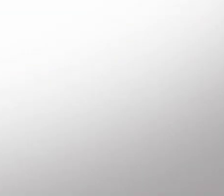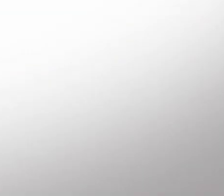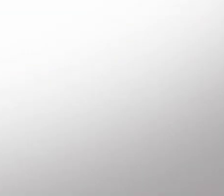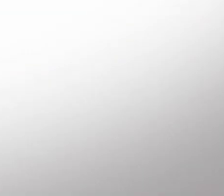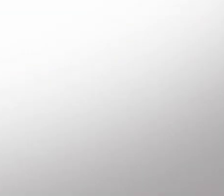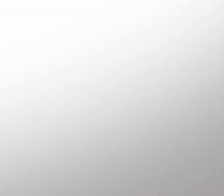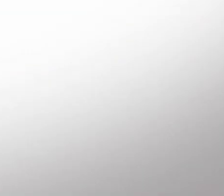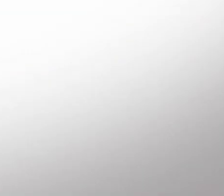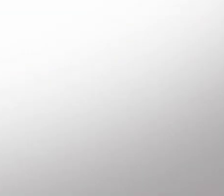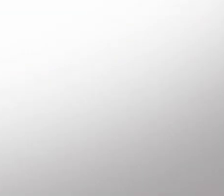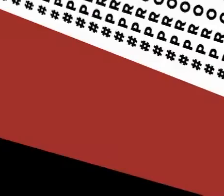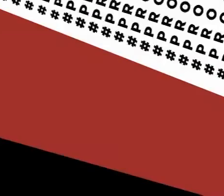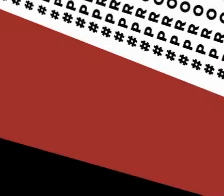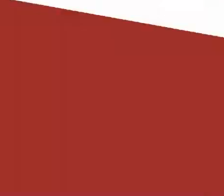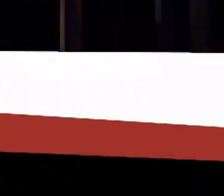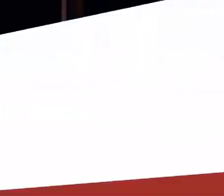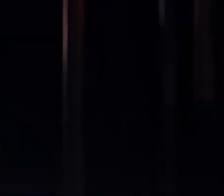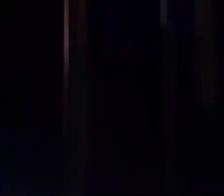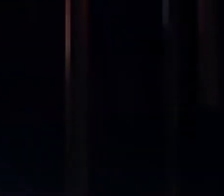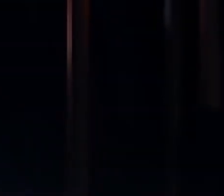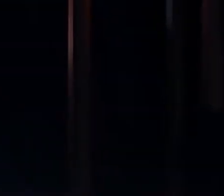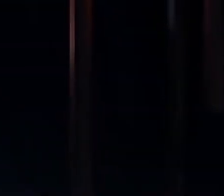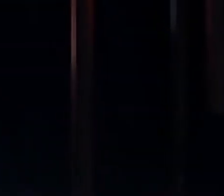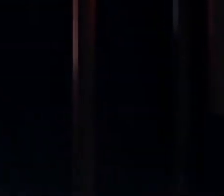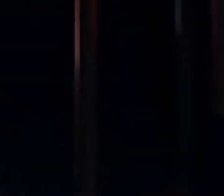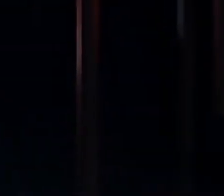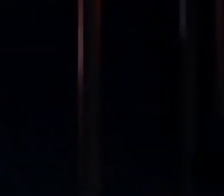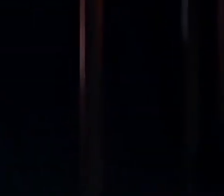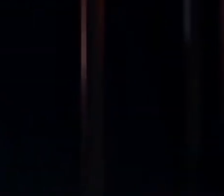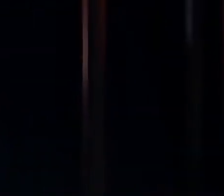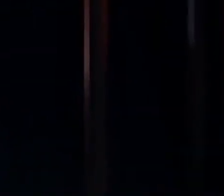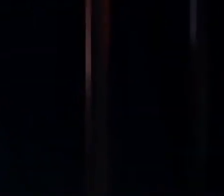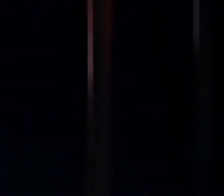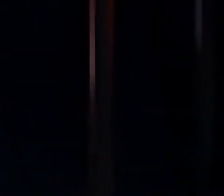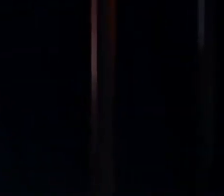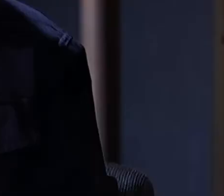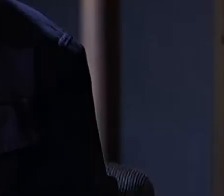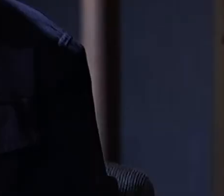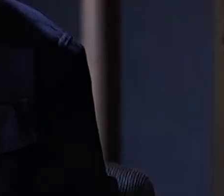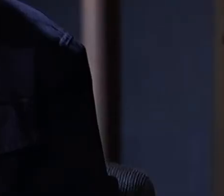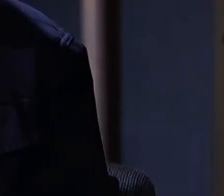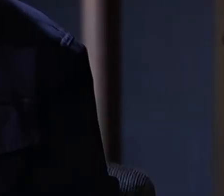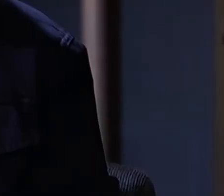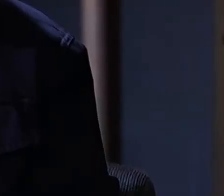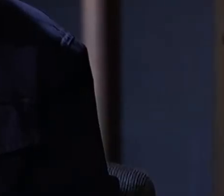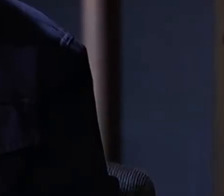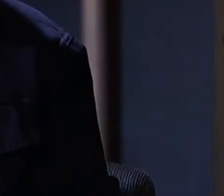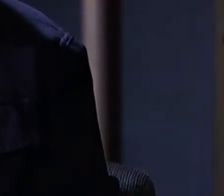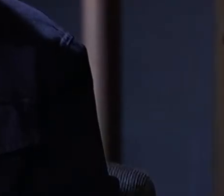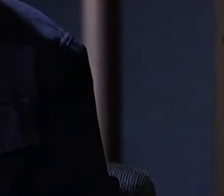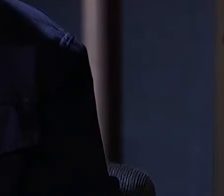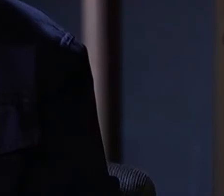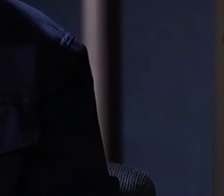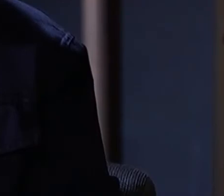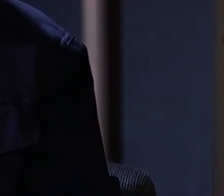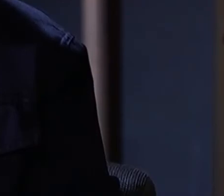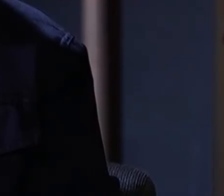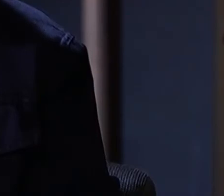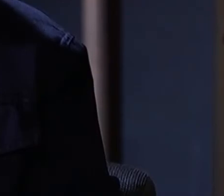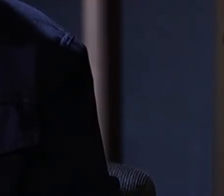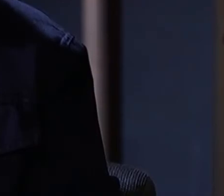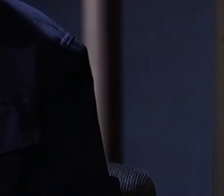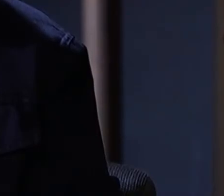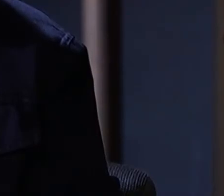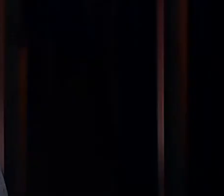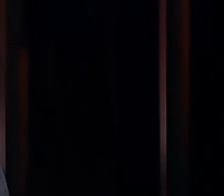colchão do Brasil. Samuel Rosa, o band líder do Skank, conversou comigo em março. Em seguida, começou